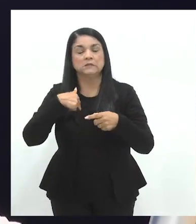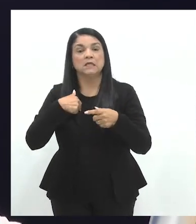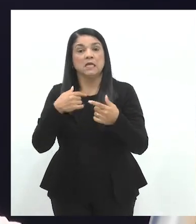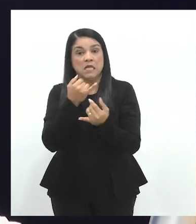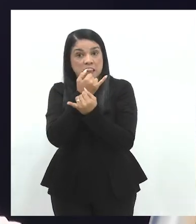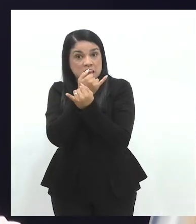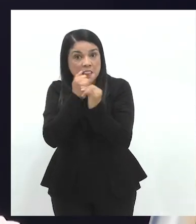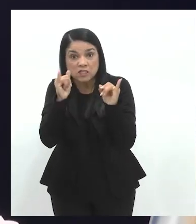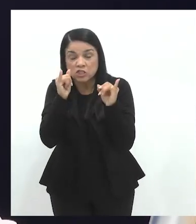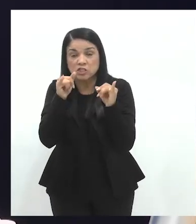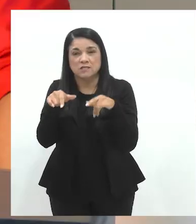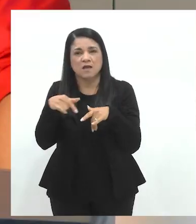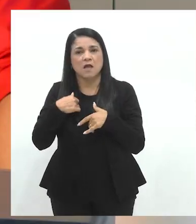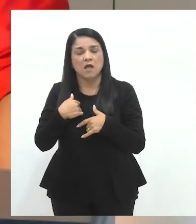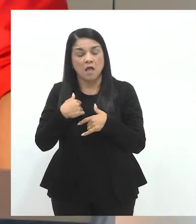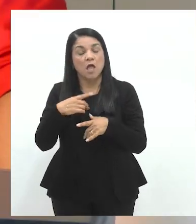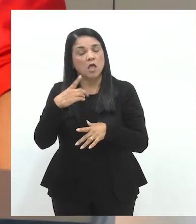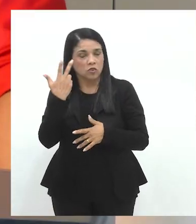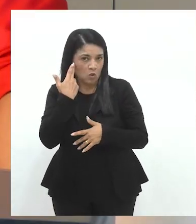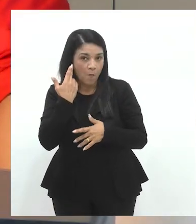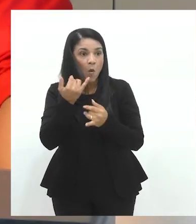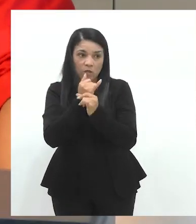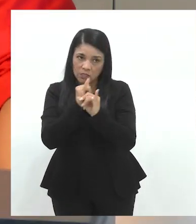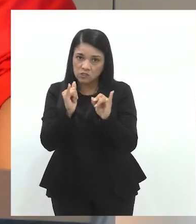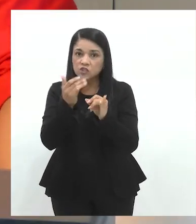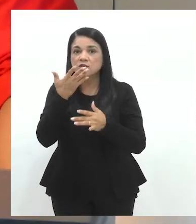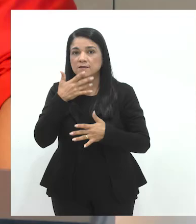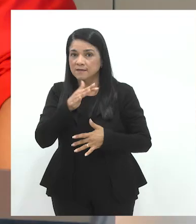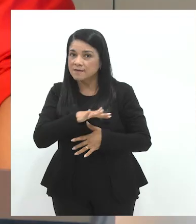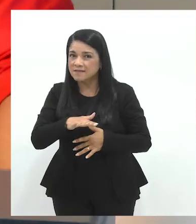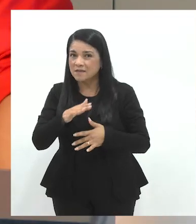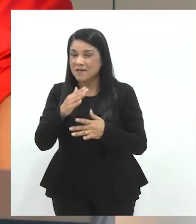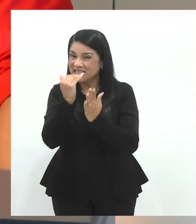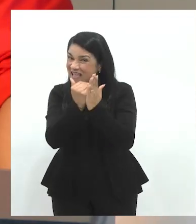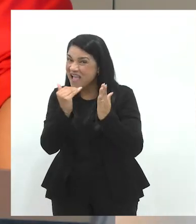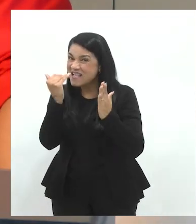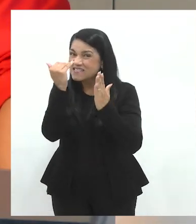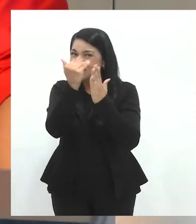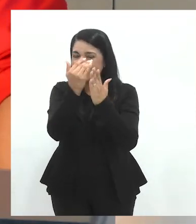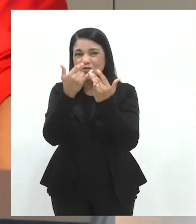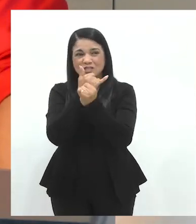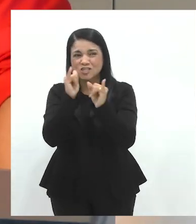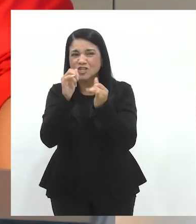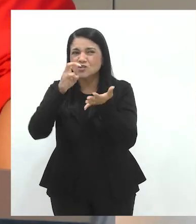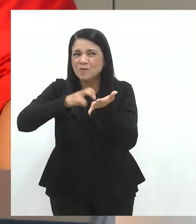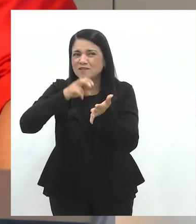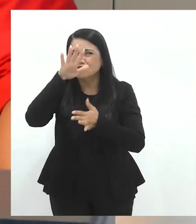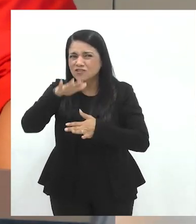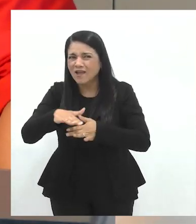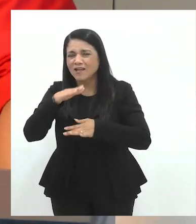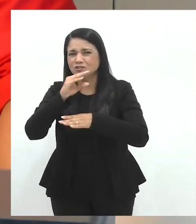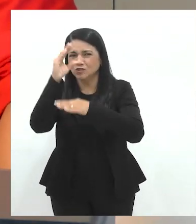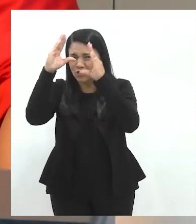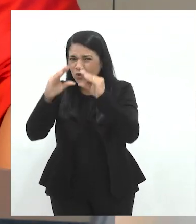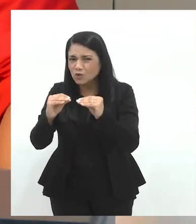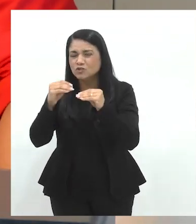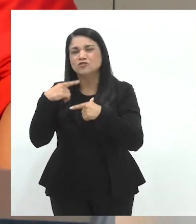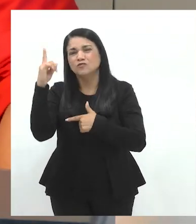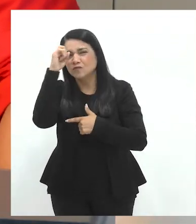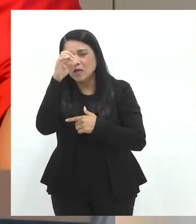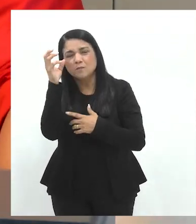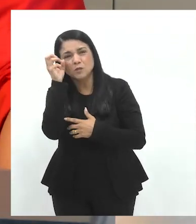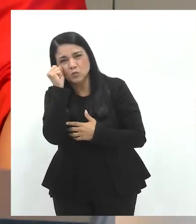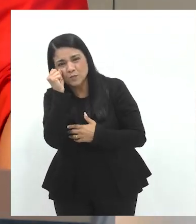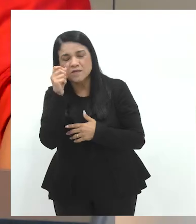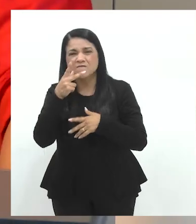de energia, porque é Uhum. normal a criança ter energia. Agora, o excesso de energia, de manhã, de tarde, de noite, dificuldades